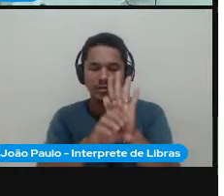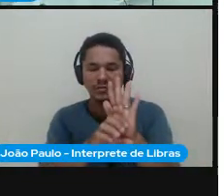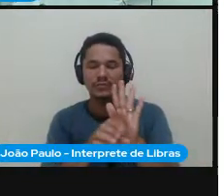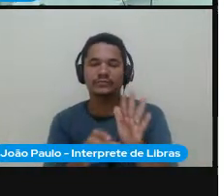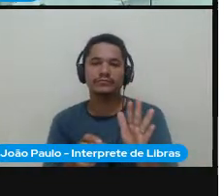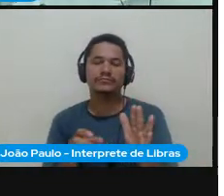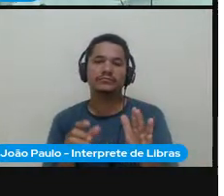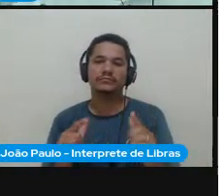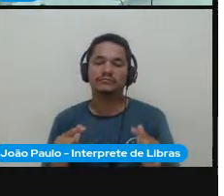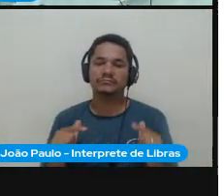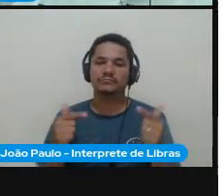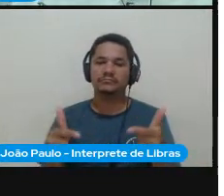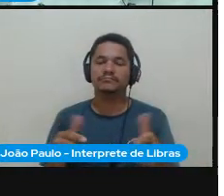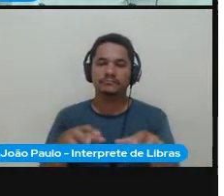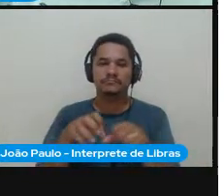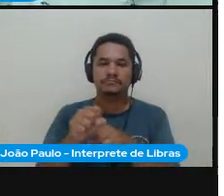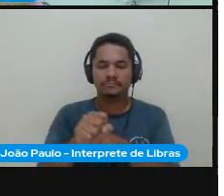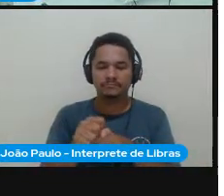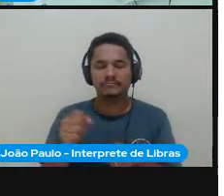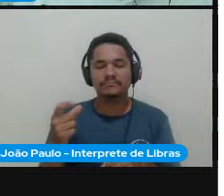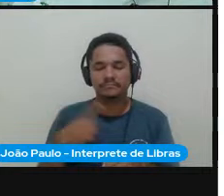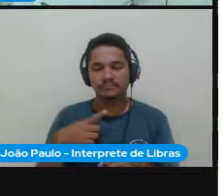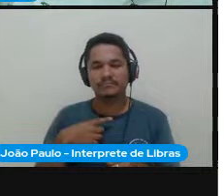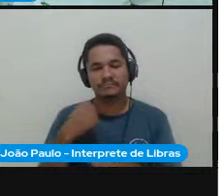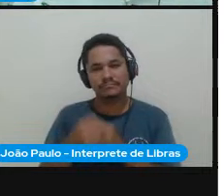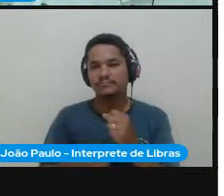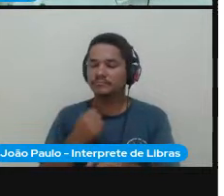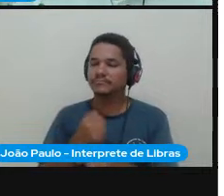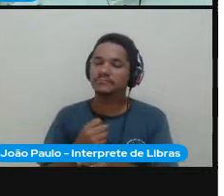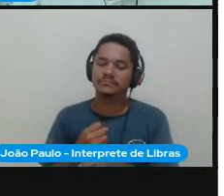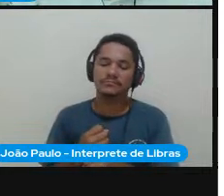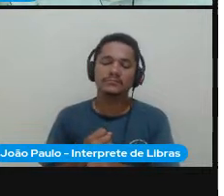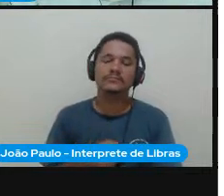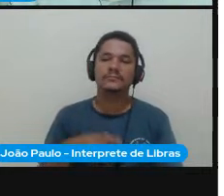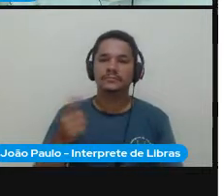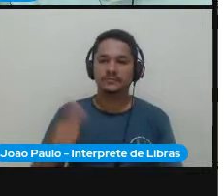ações formativas ofertadas ao longo do ano, que tem